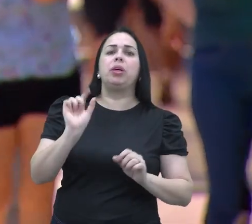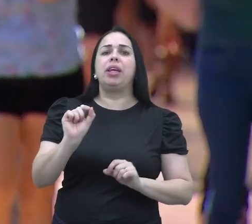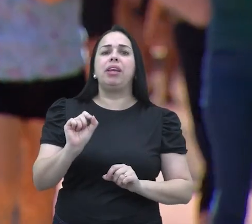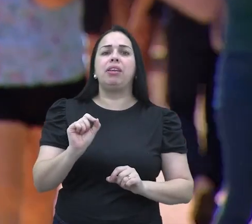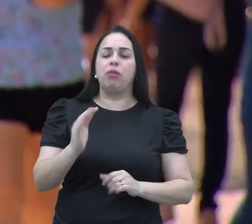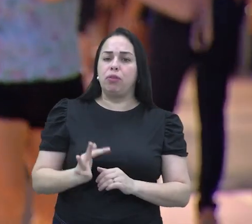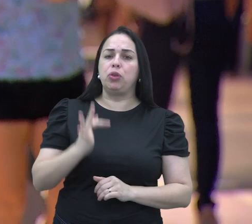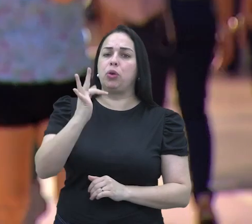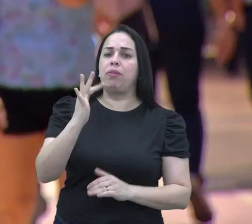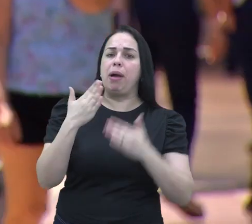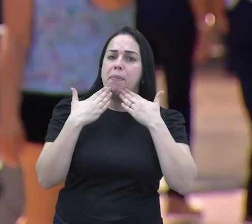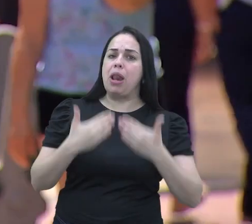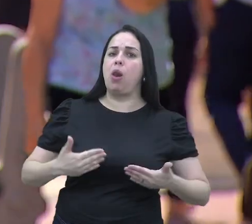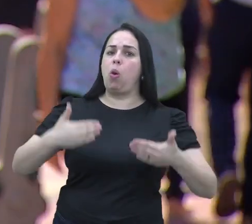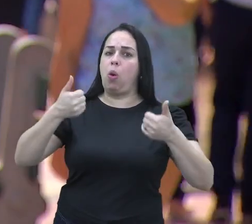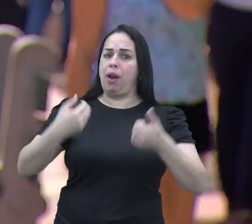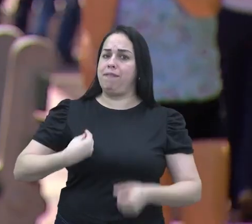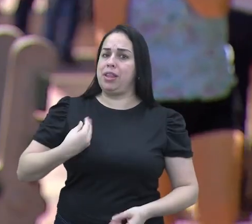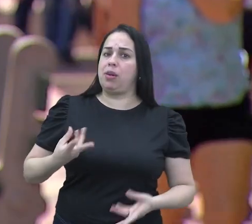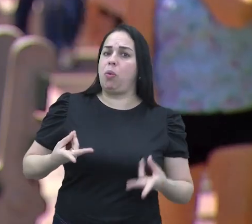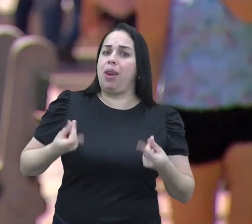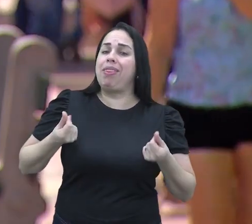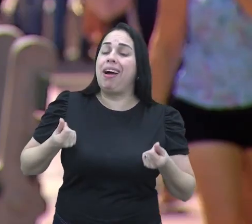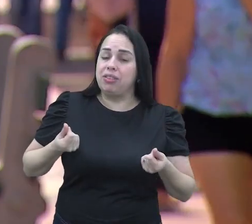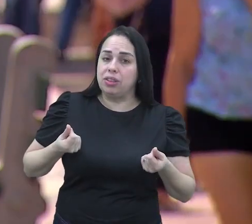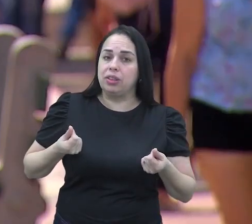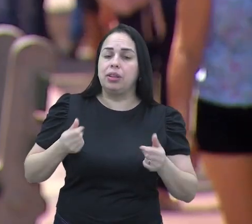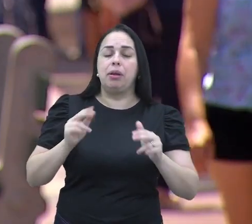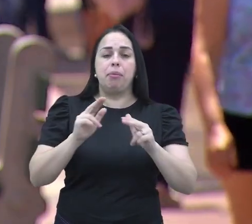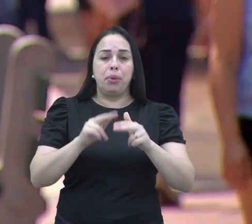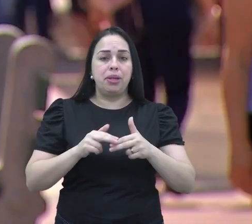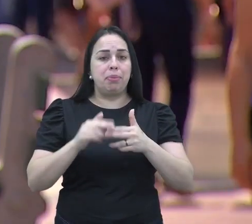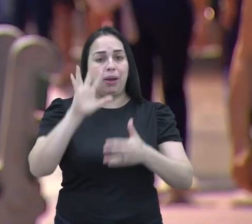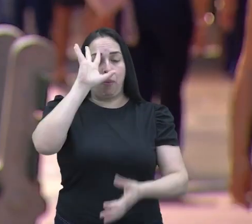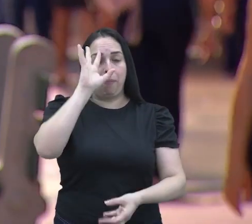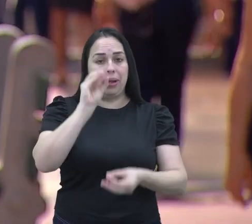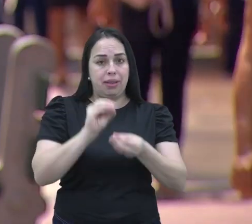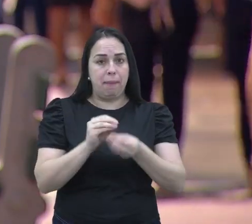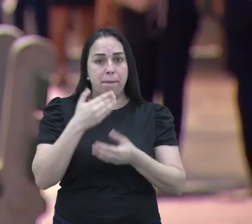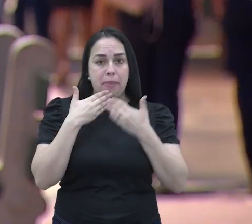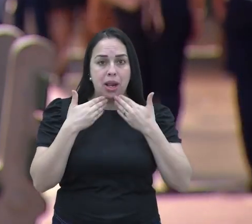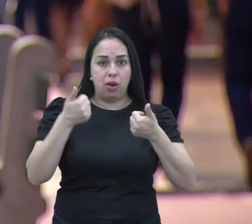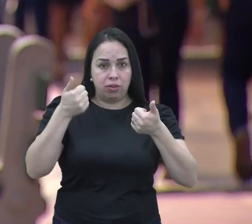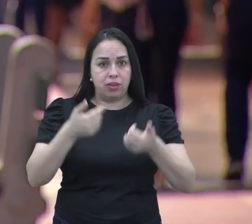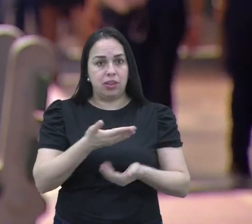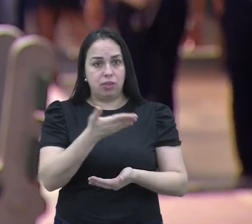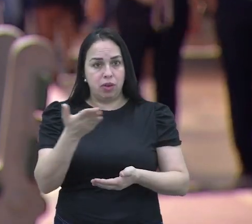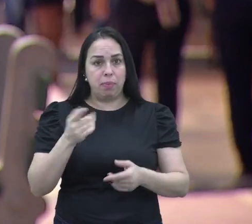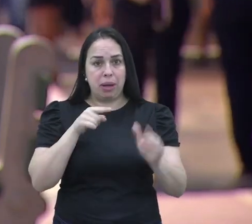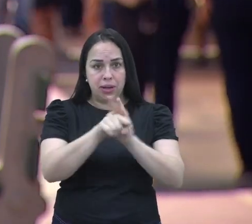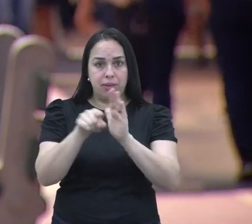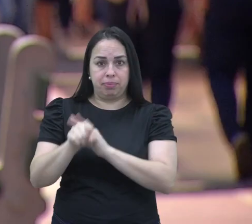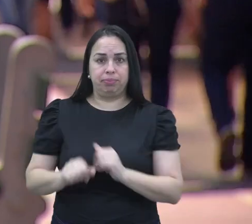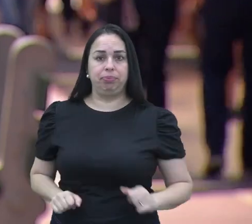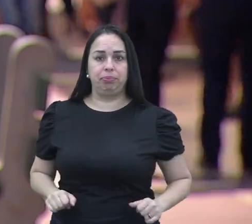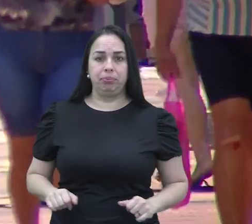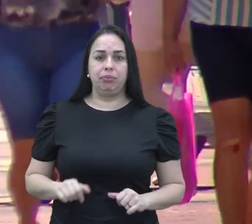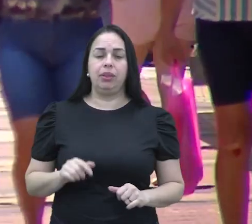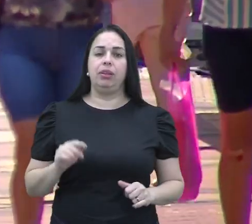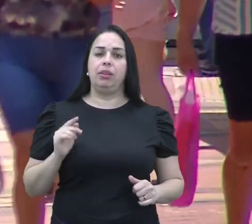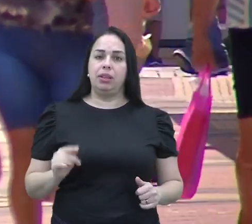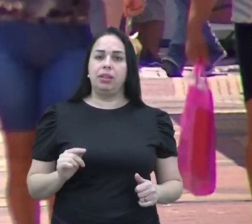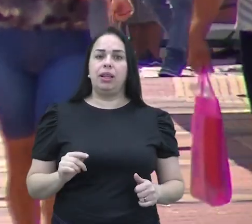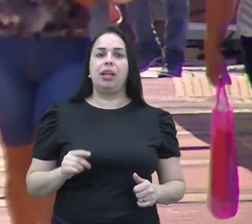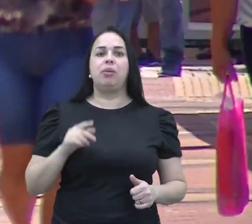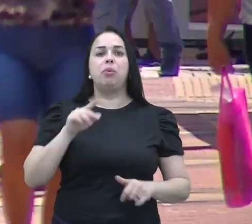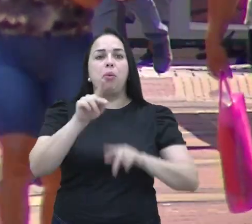o que a próxima gestão poderá fazer para melhorar a qualidade de vida. Para entender melhor o assunto, vamos ouvir quem mais importa, o povo.